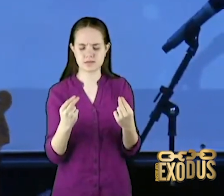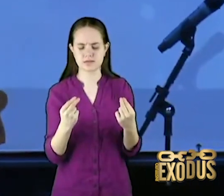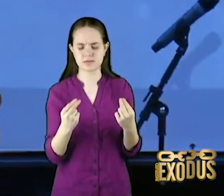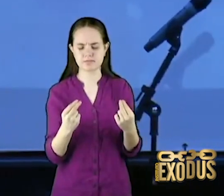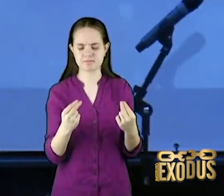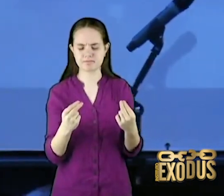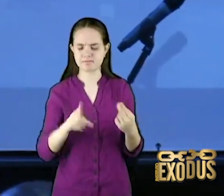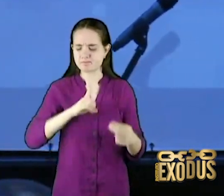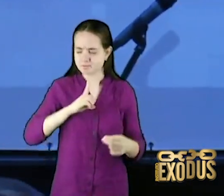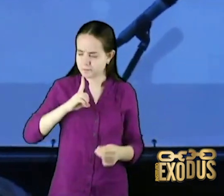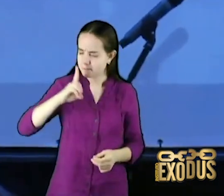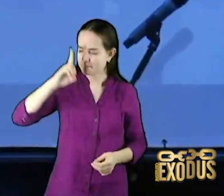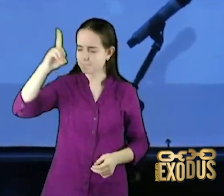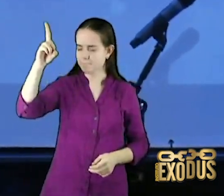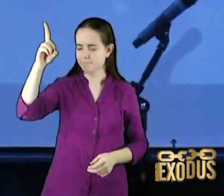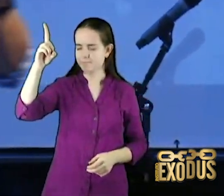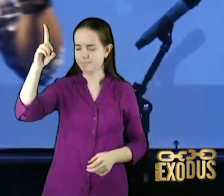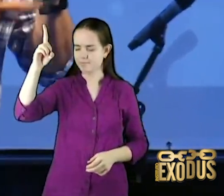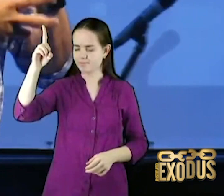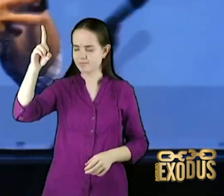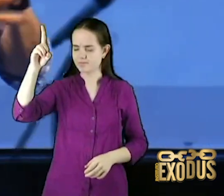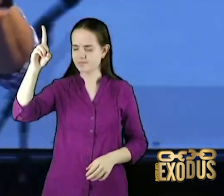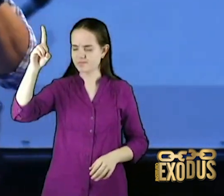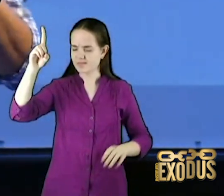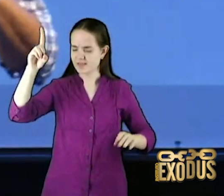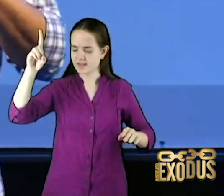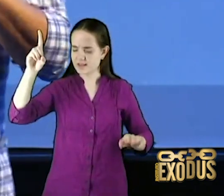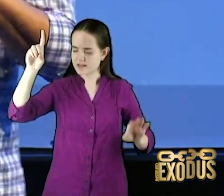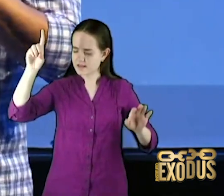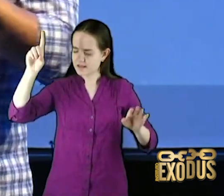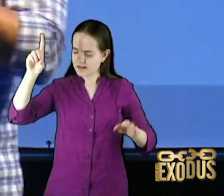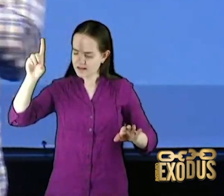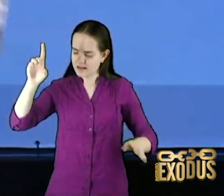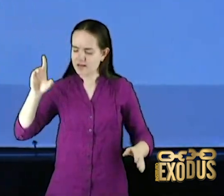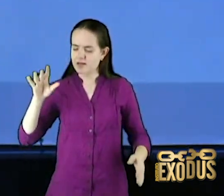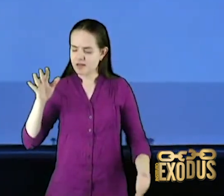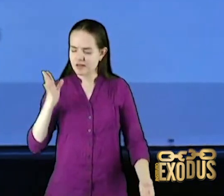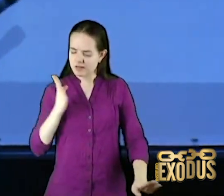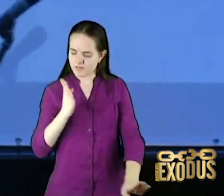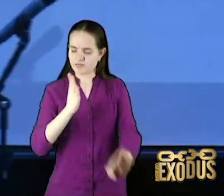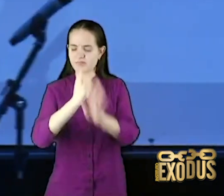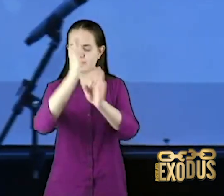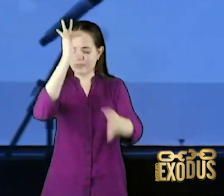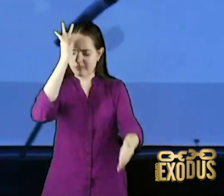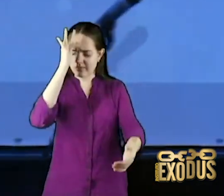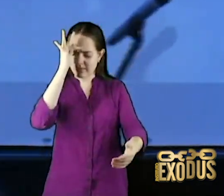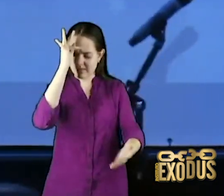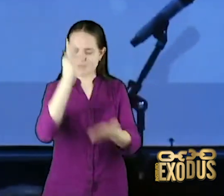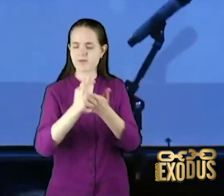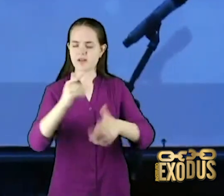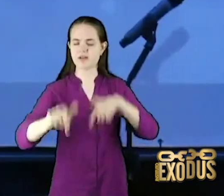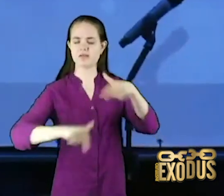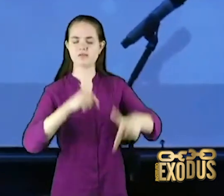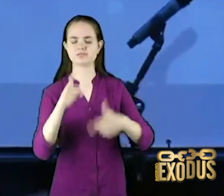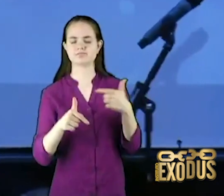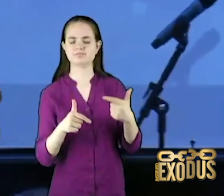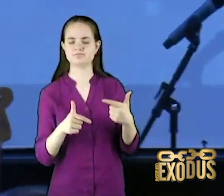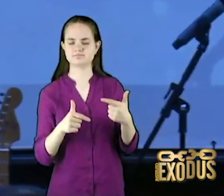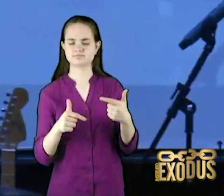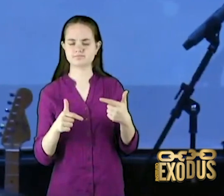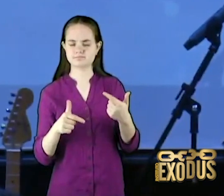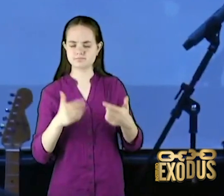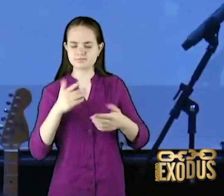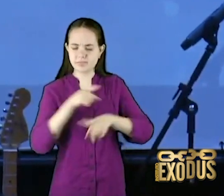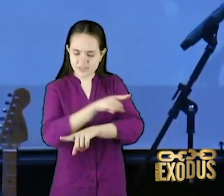Um Deus que é acionado pela fé. Pai, para que eles creiam no teu nome,